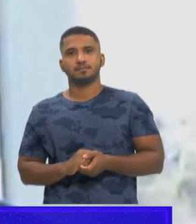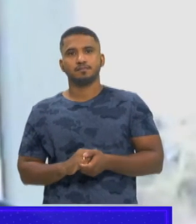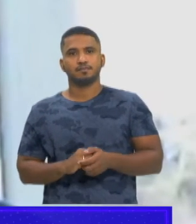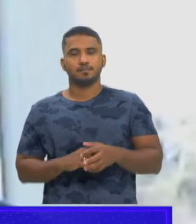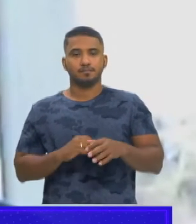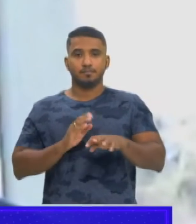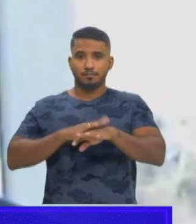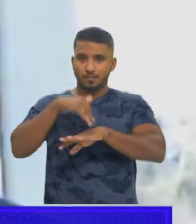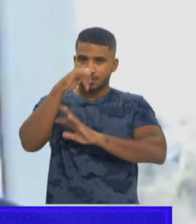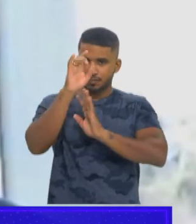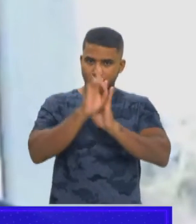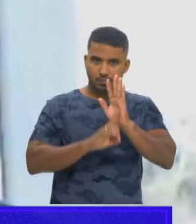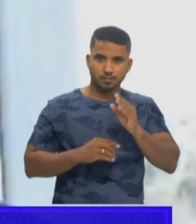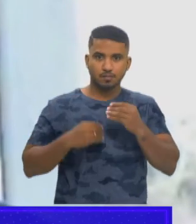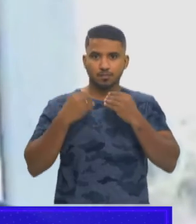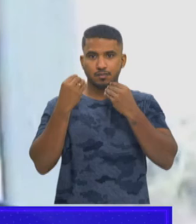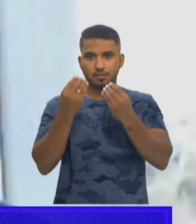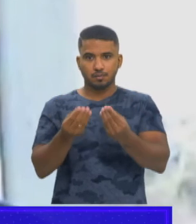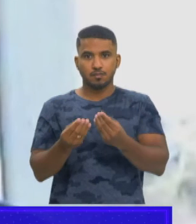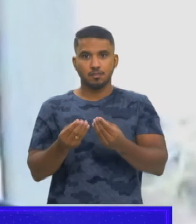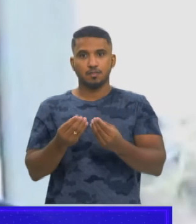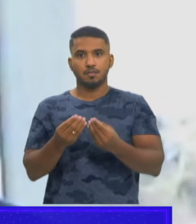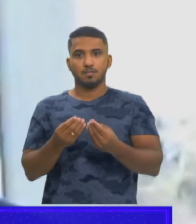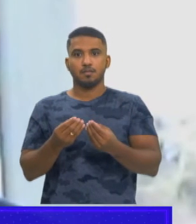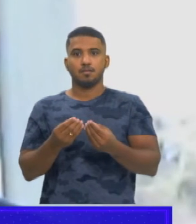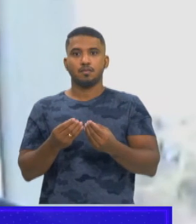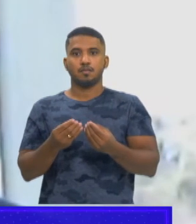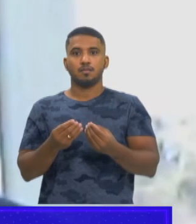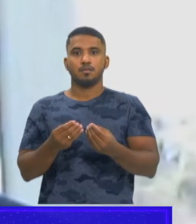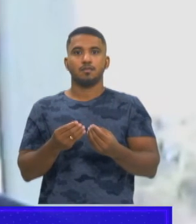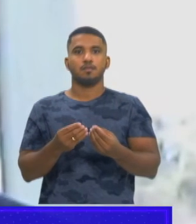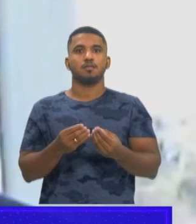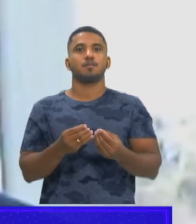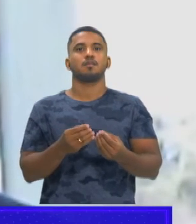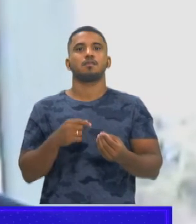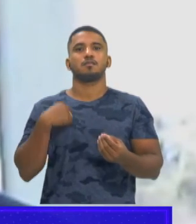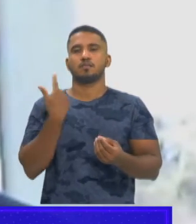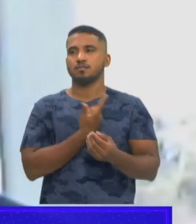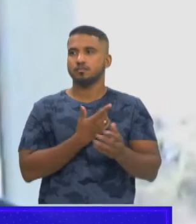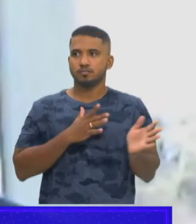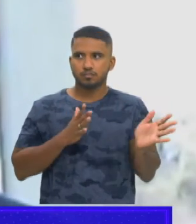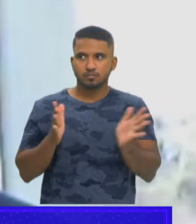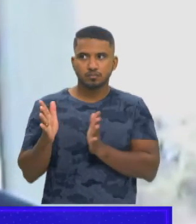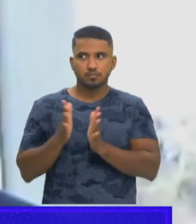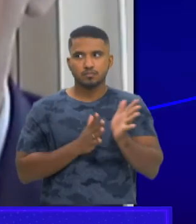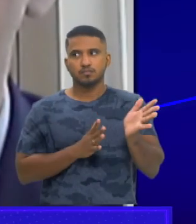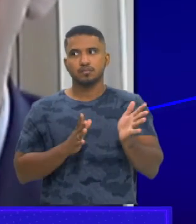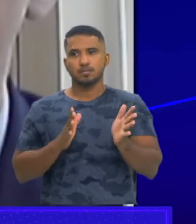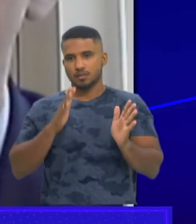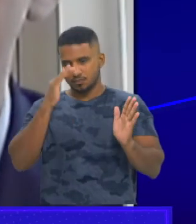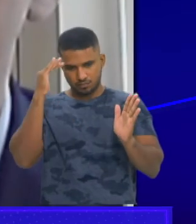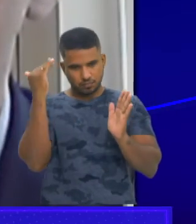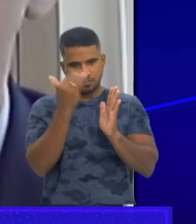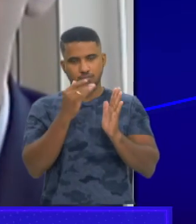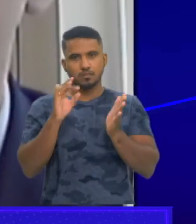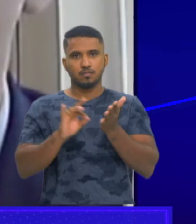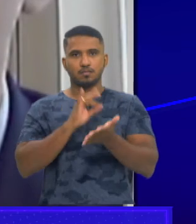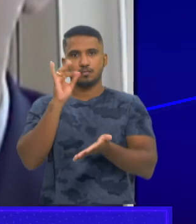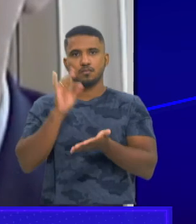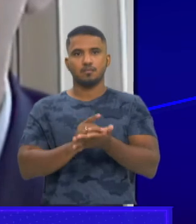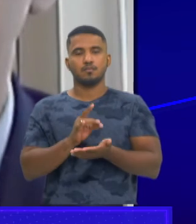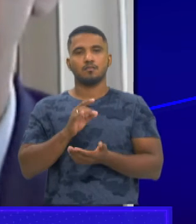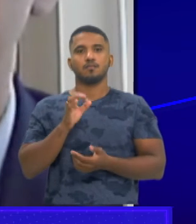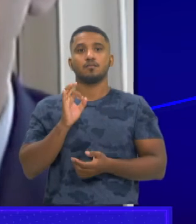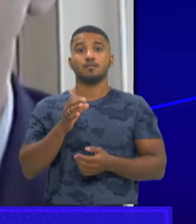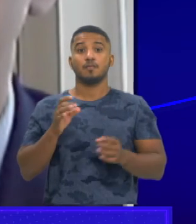que garantam a nossa acessibilidade e efetividade legal. Bom, doutor, para encerrar o